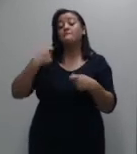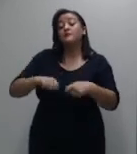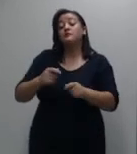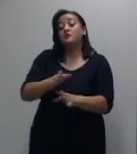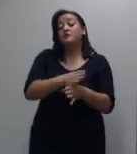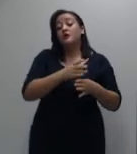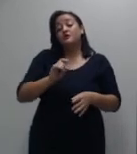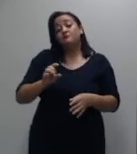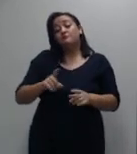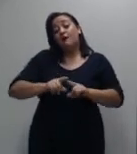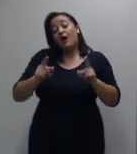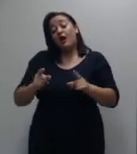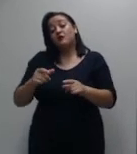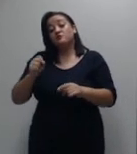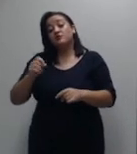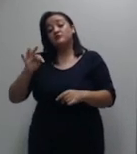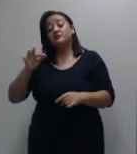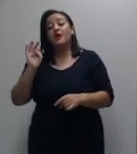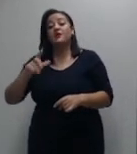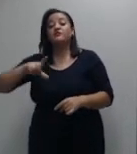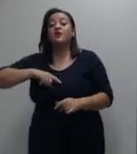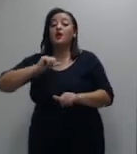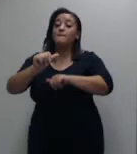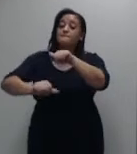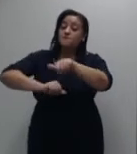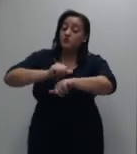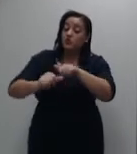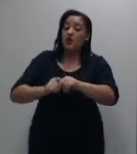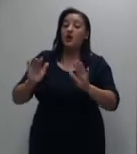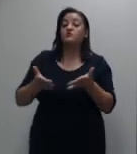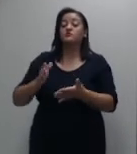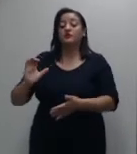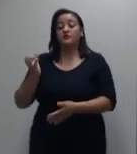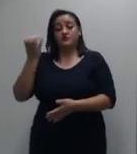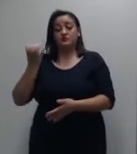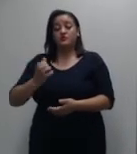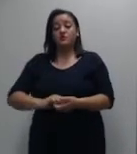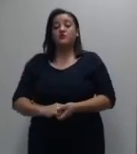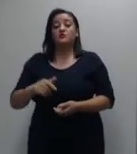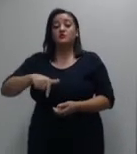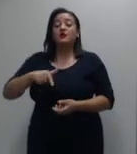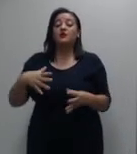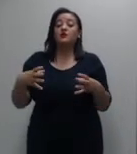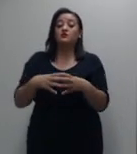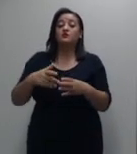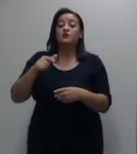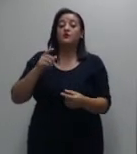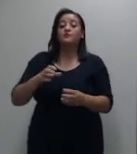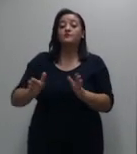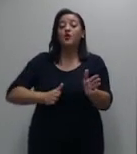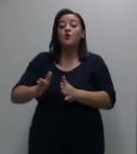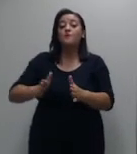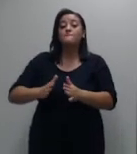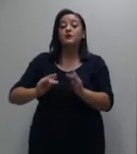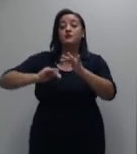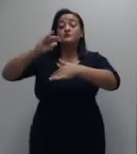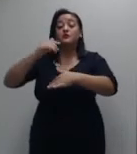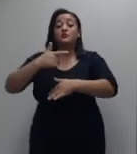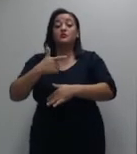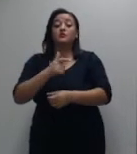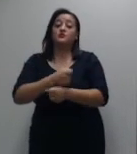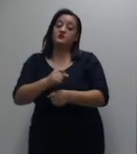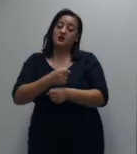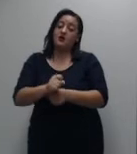só que o Supremo tem advogado algumas da República depois de seis meses após o prazo superior a dois anos